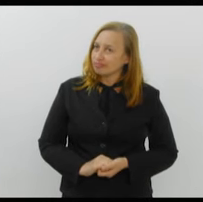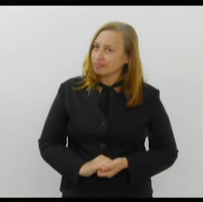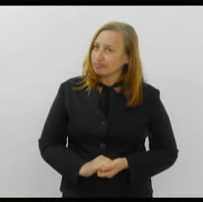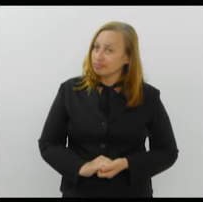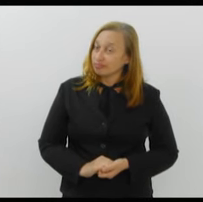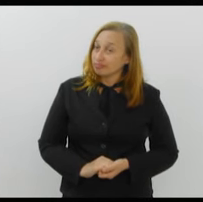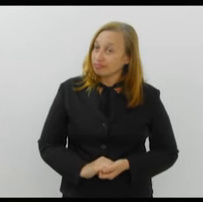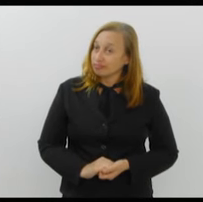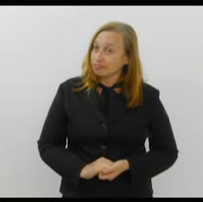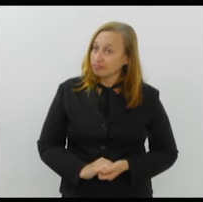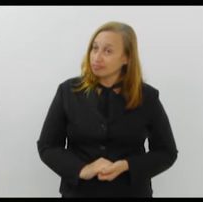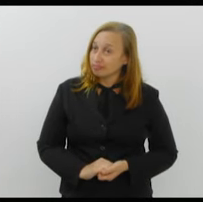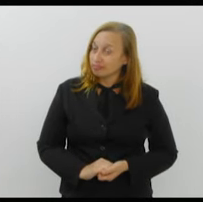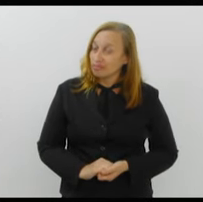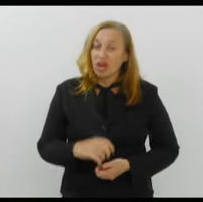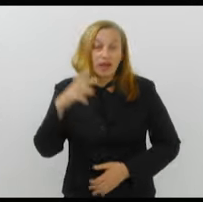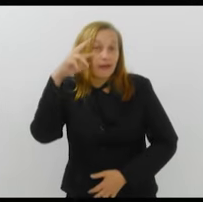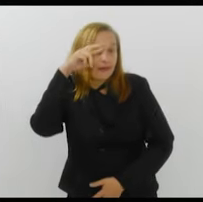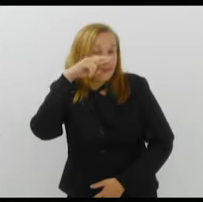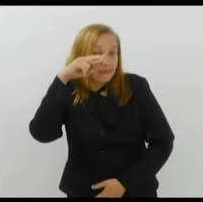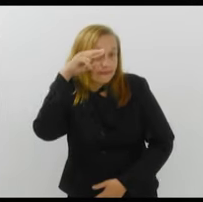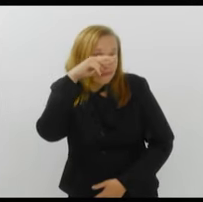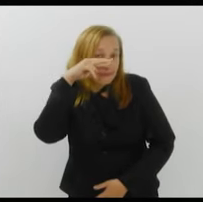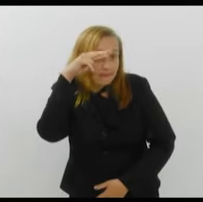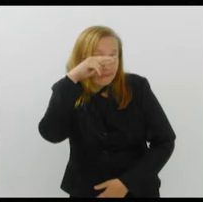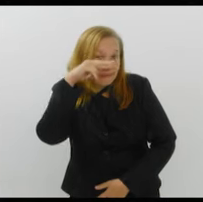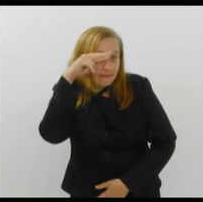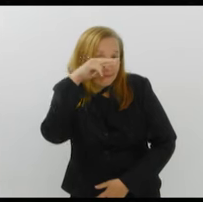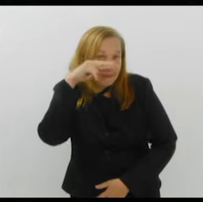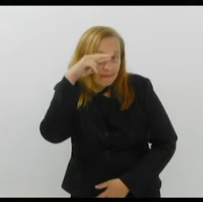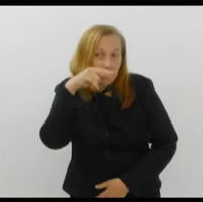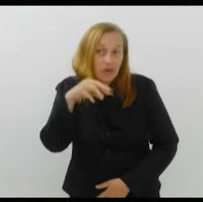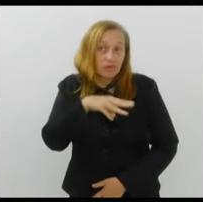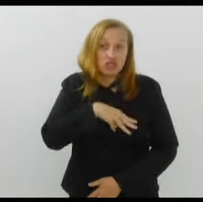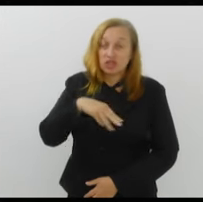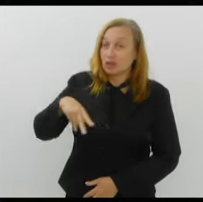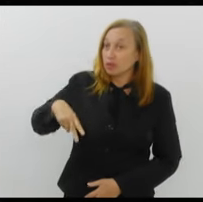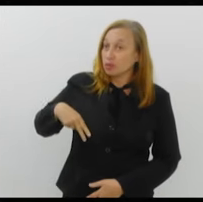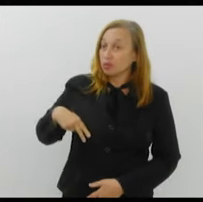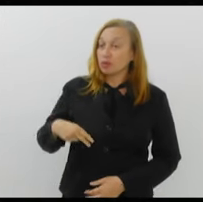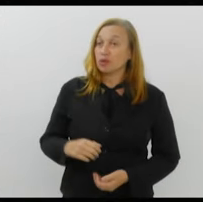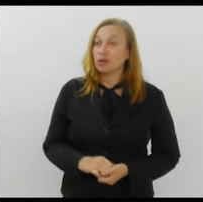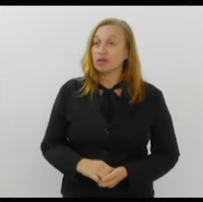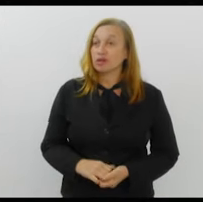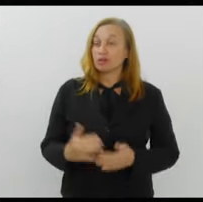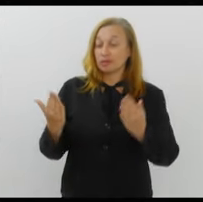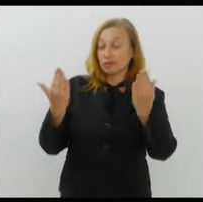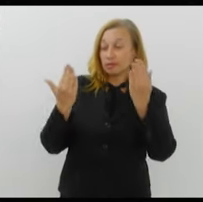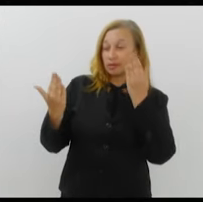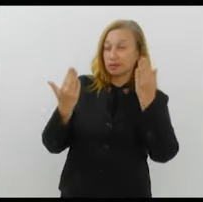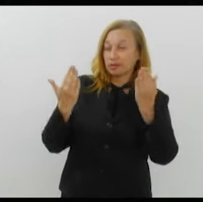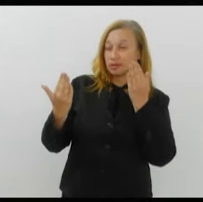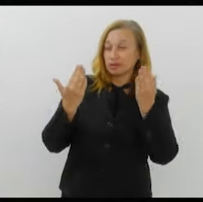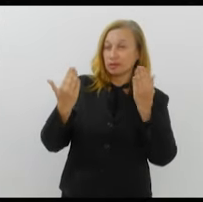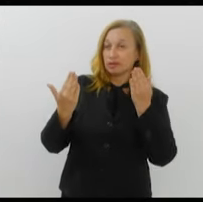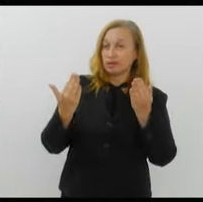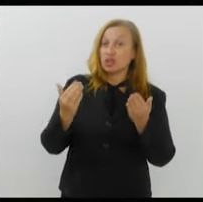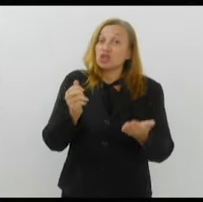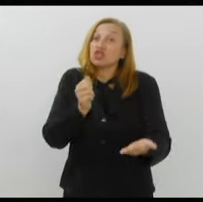está sendo investigado pelo Ministério Público por suspeita de